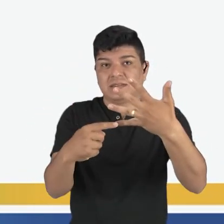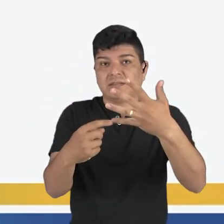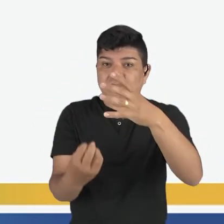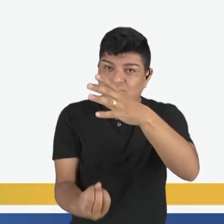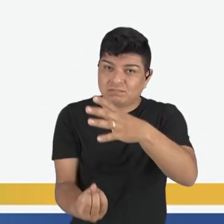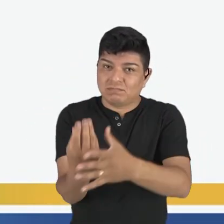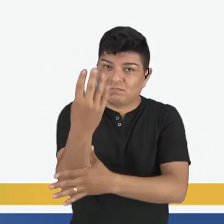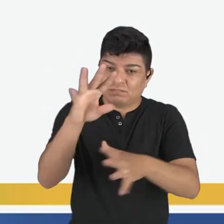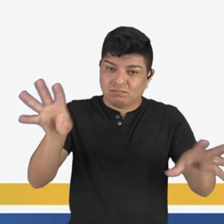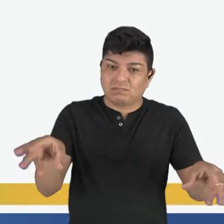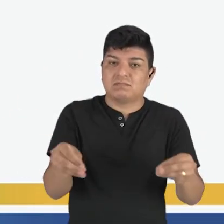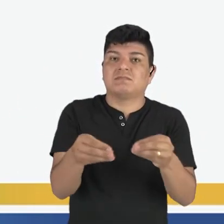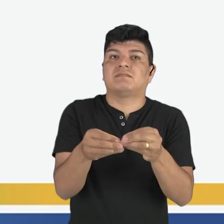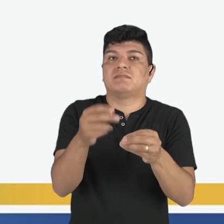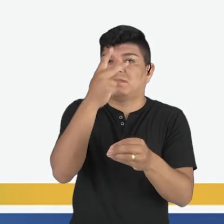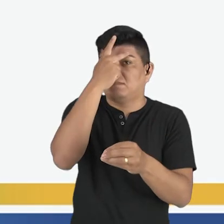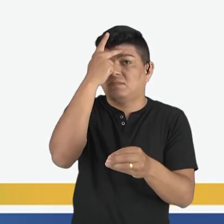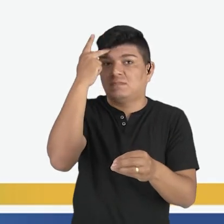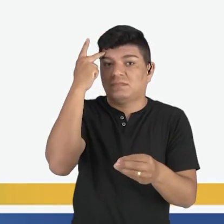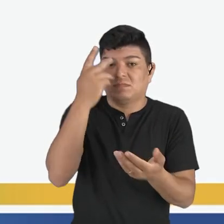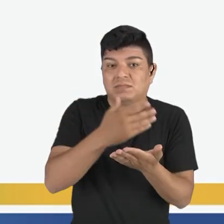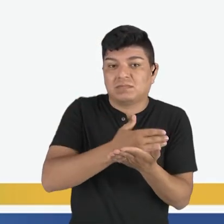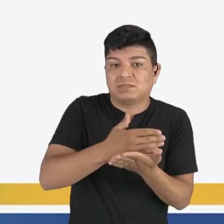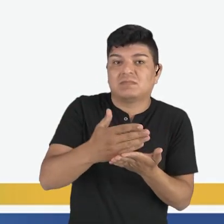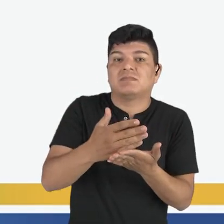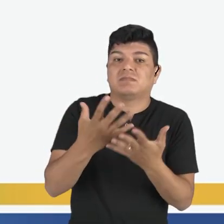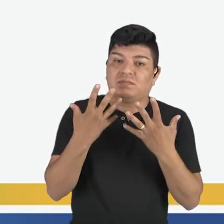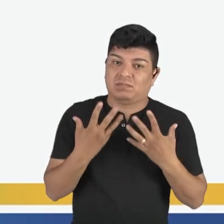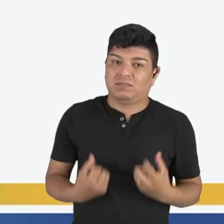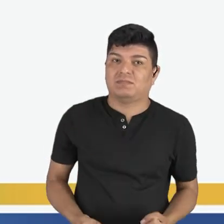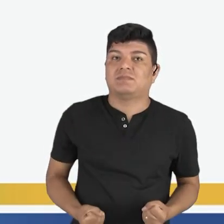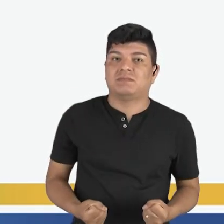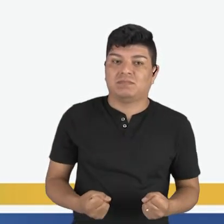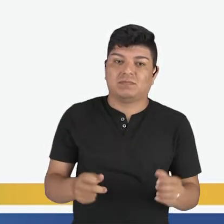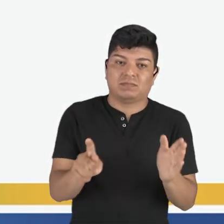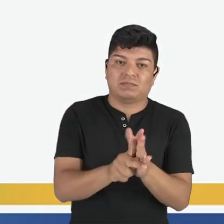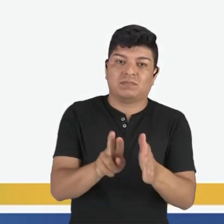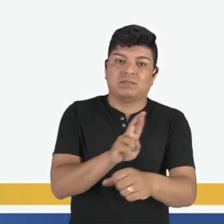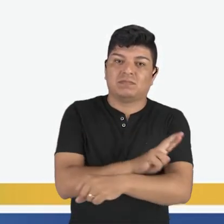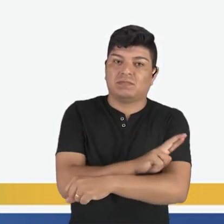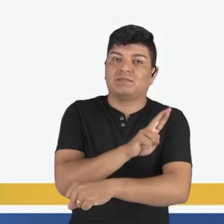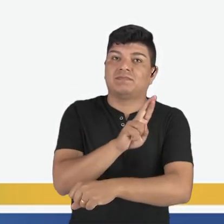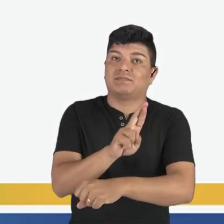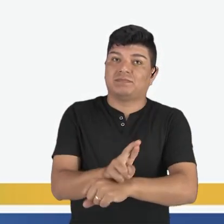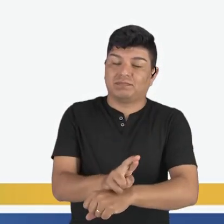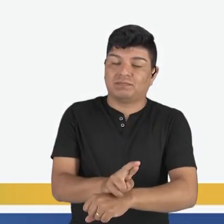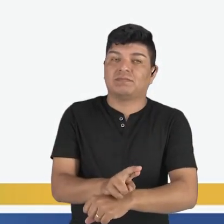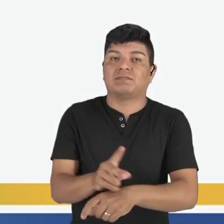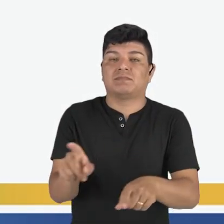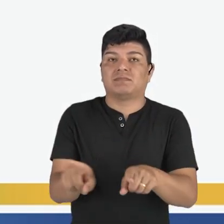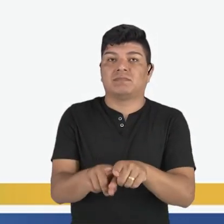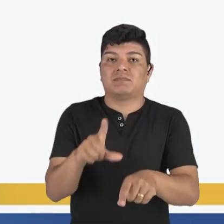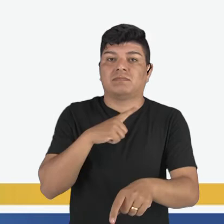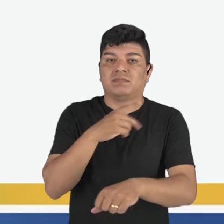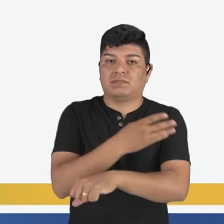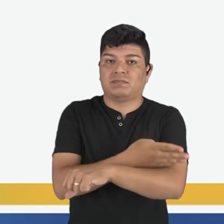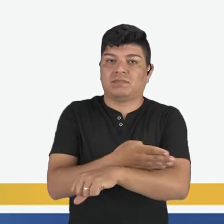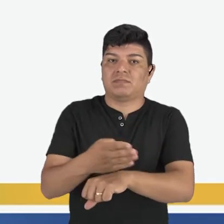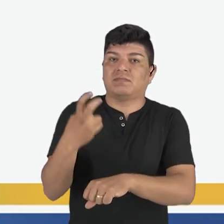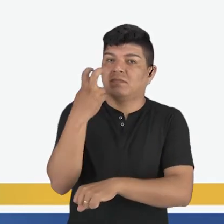deu certo, as pessoas passaram a adotar como sua religião, não é? E eles têm uma tradição